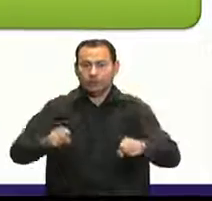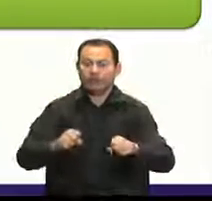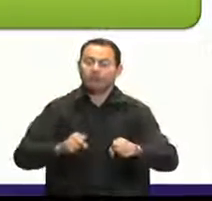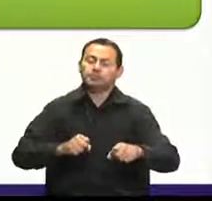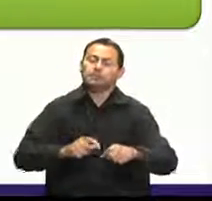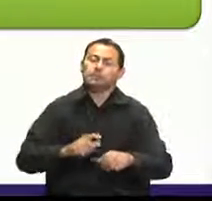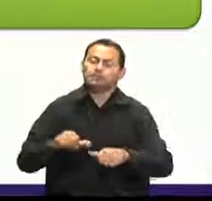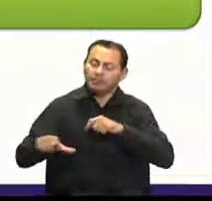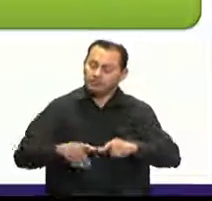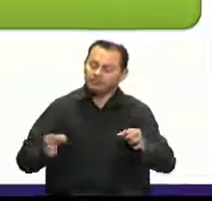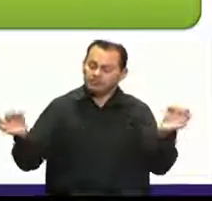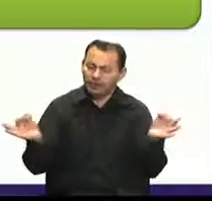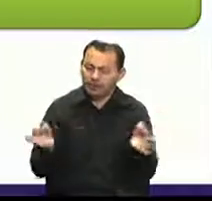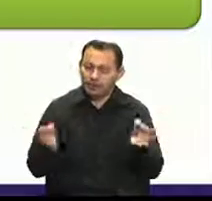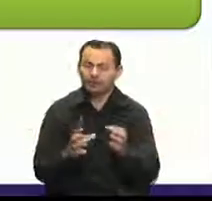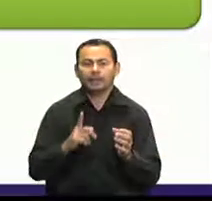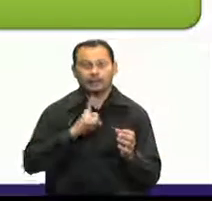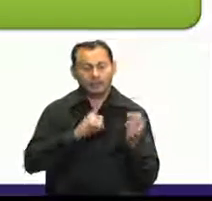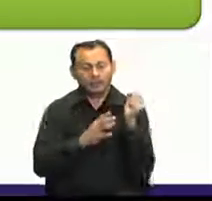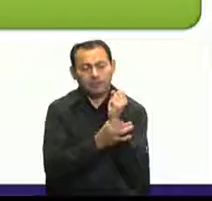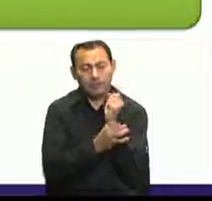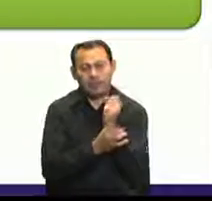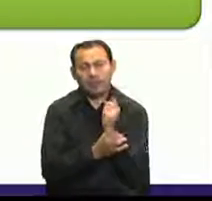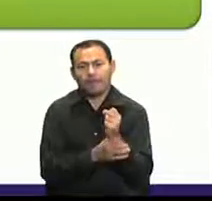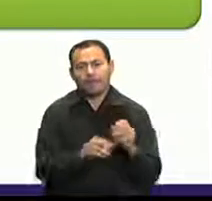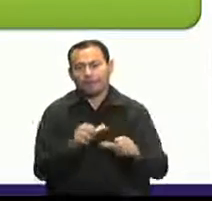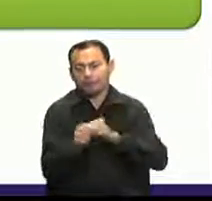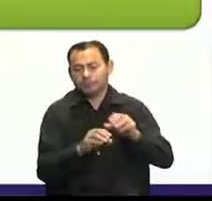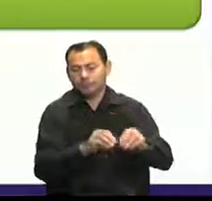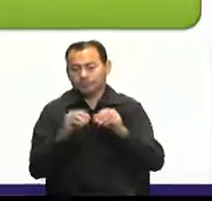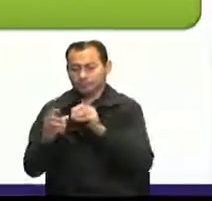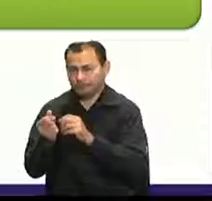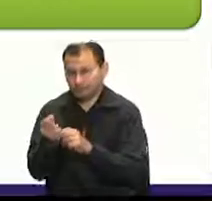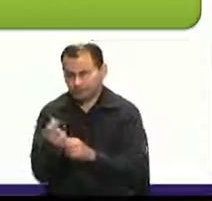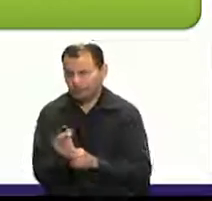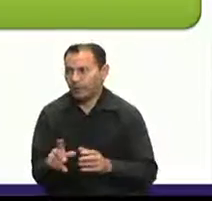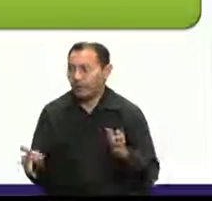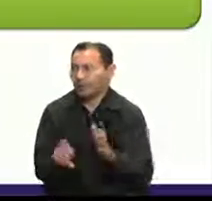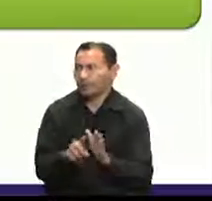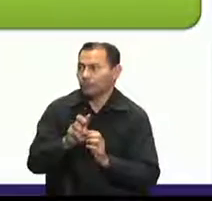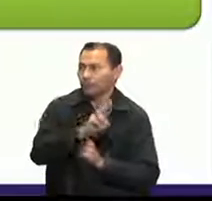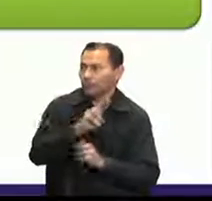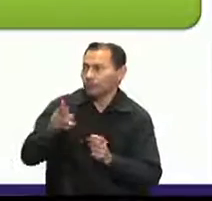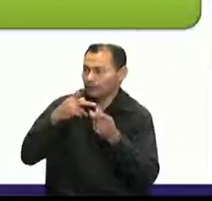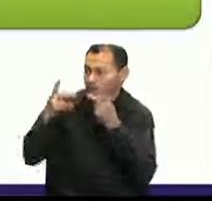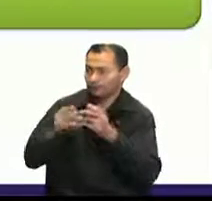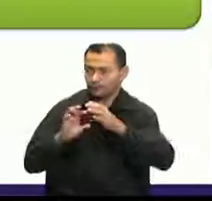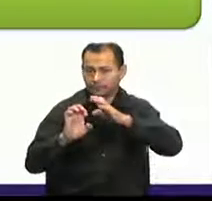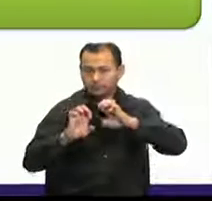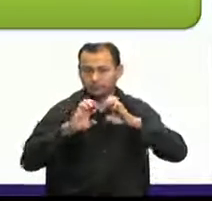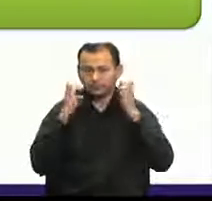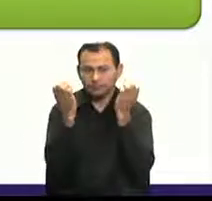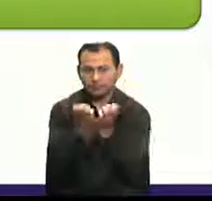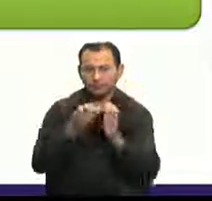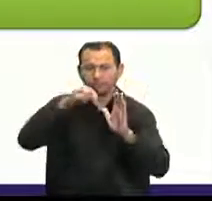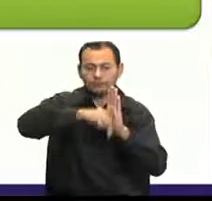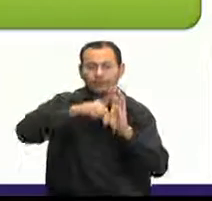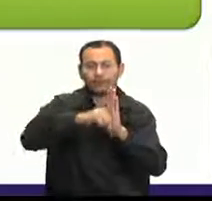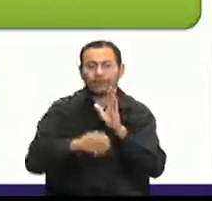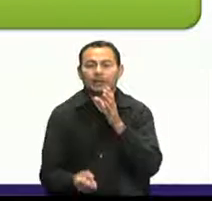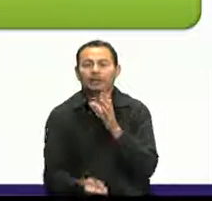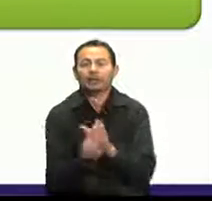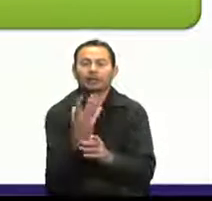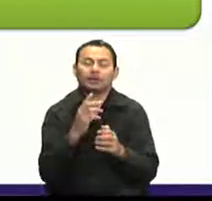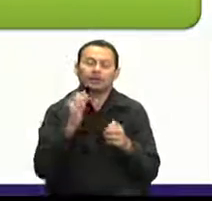e garanta segurança às transações então como o próprio nome já diz as entidades normativas são as que criam